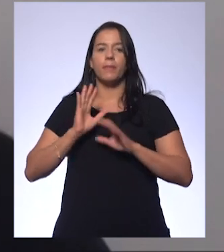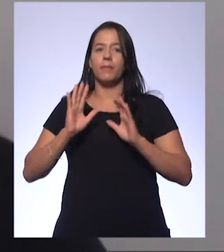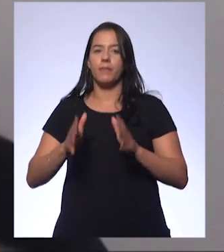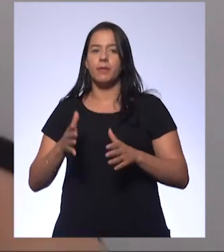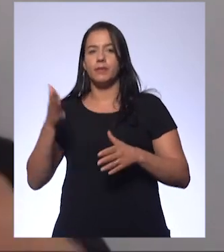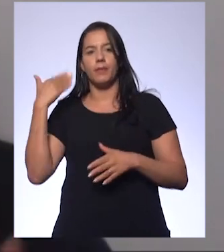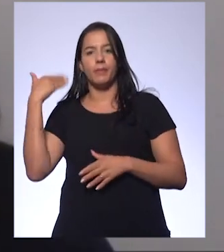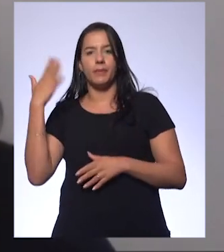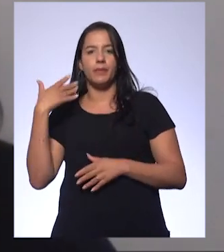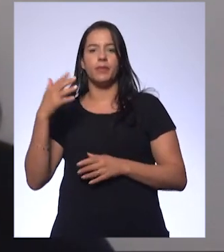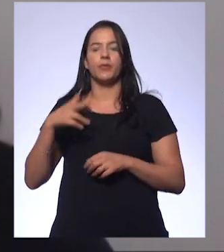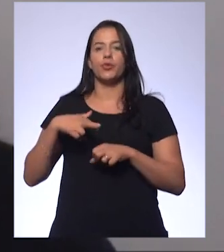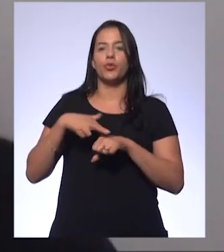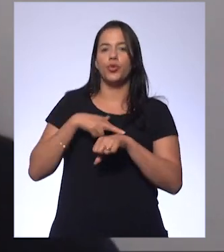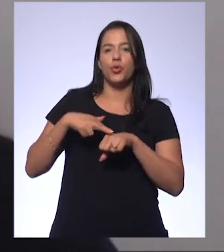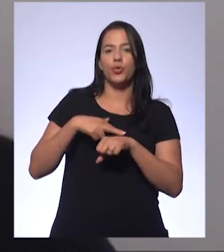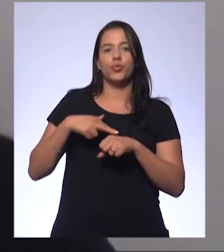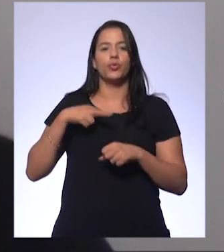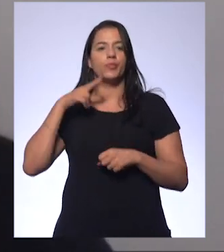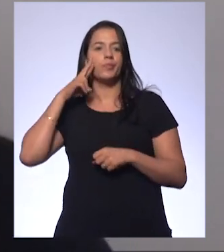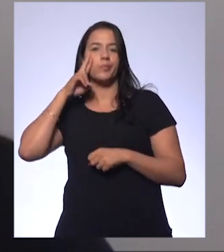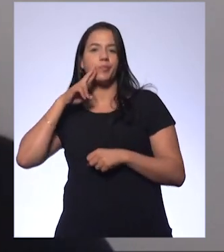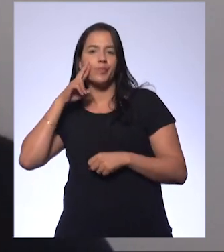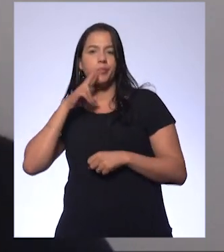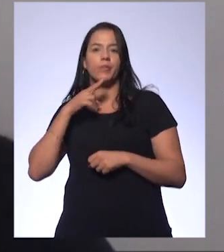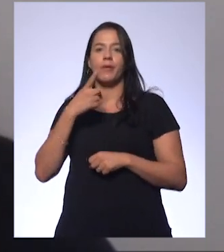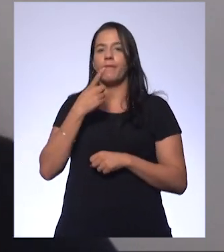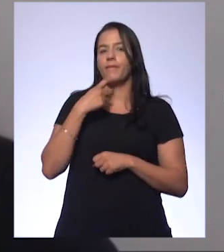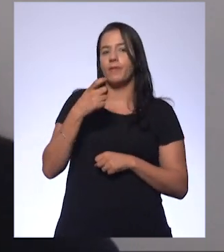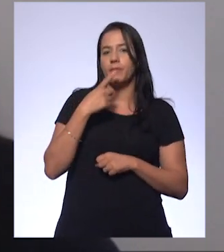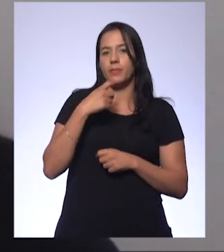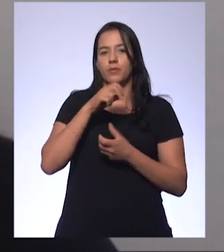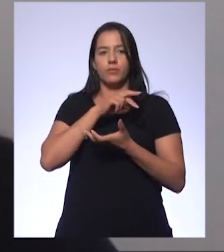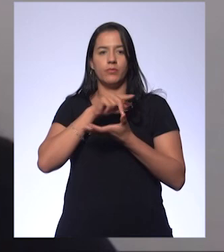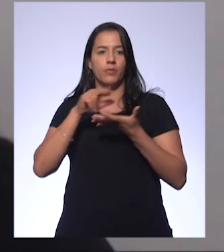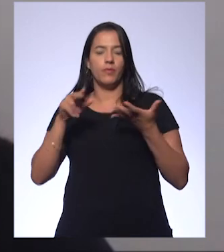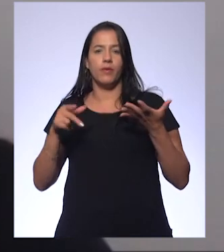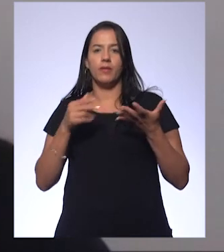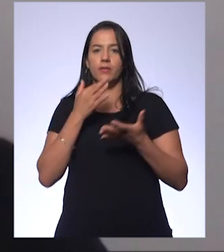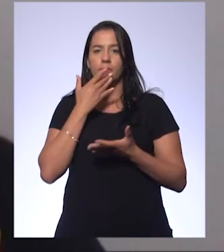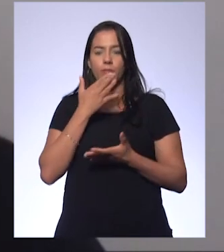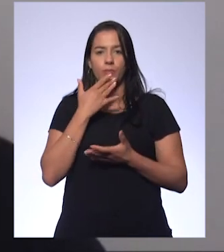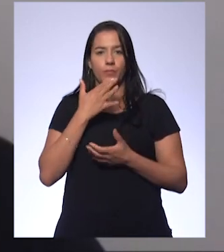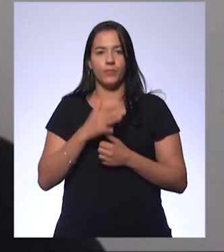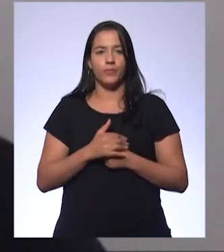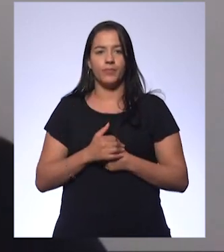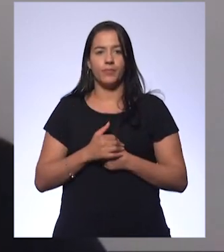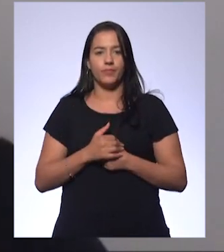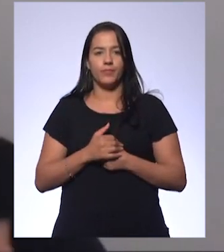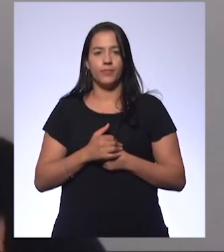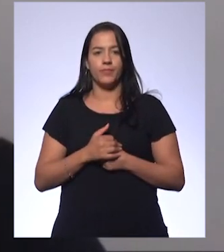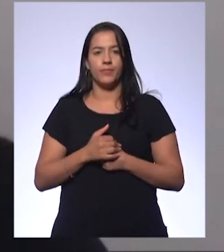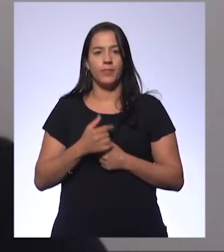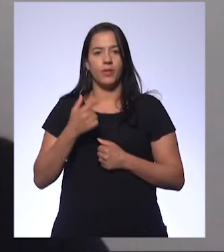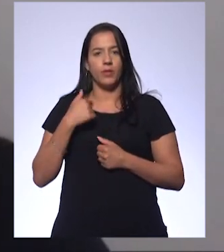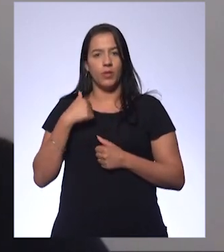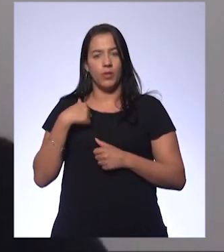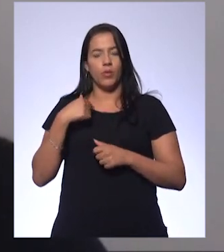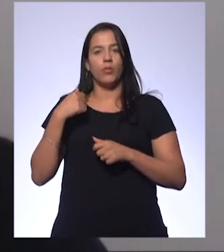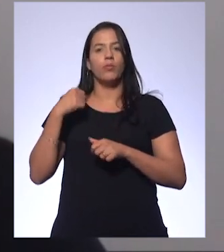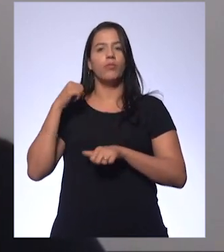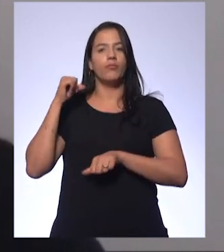ele de roxo, já pintei ele de rosa, né? De vermelho, de várias cores. Ou seja, eu fui